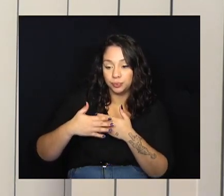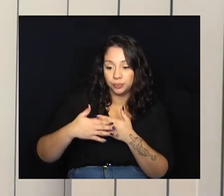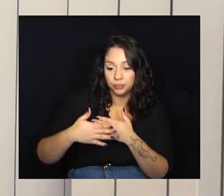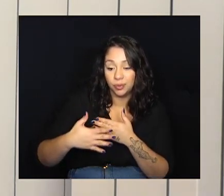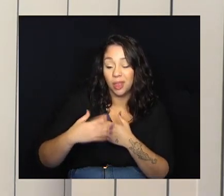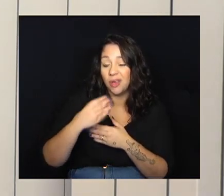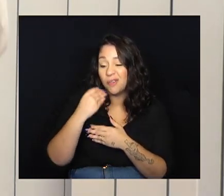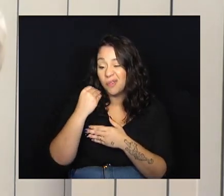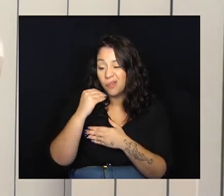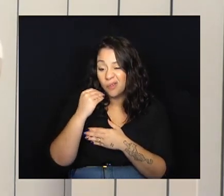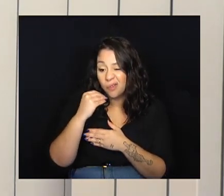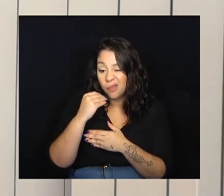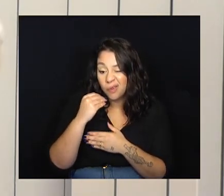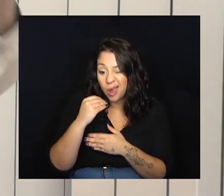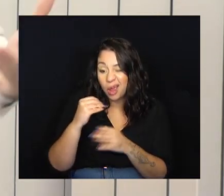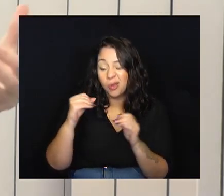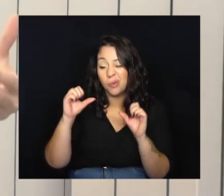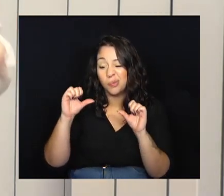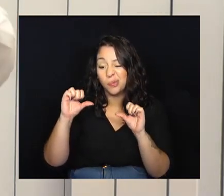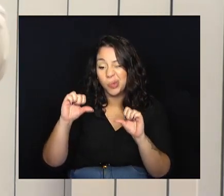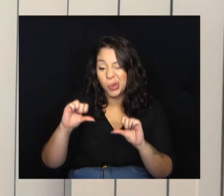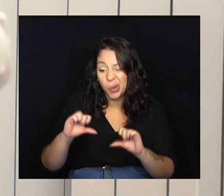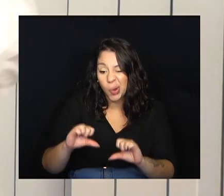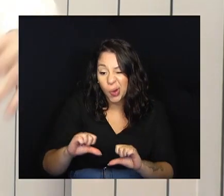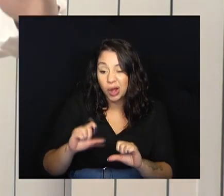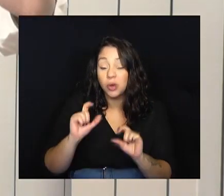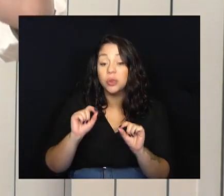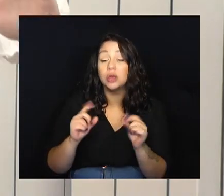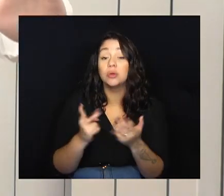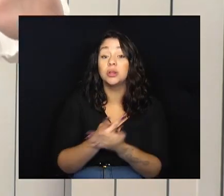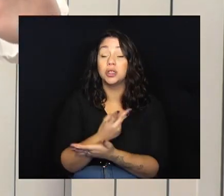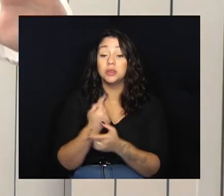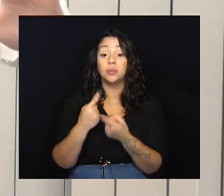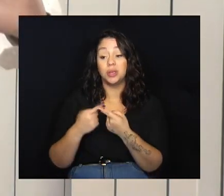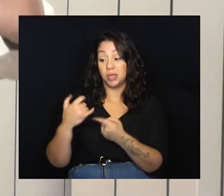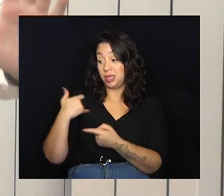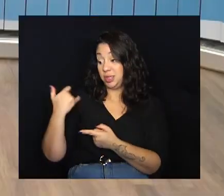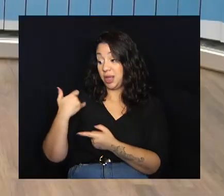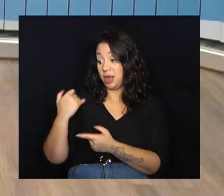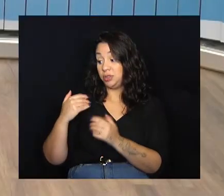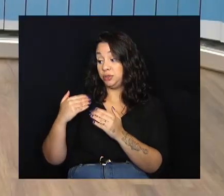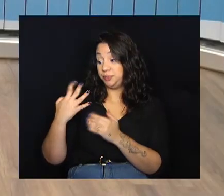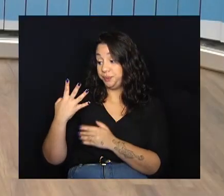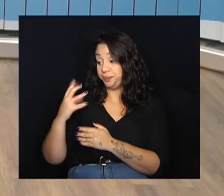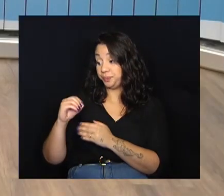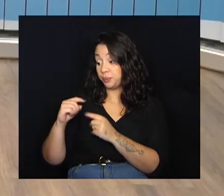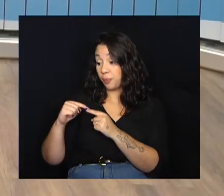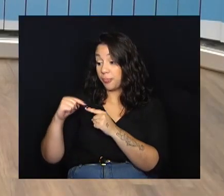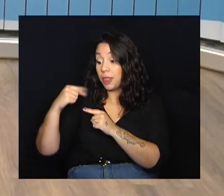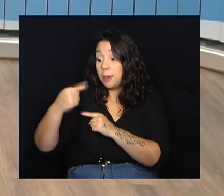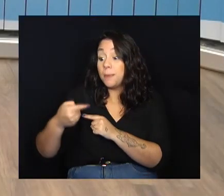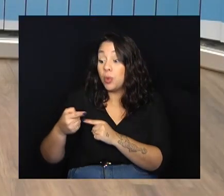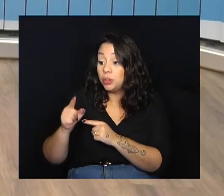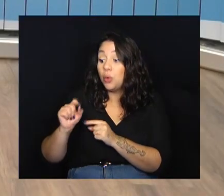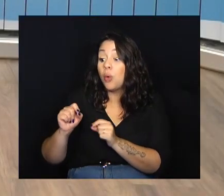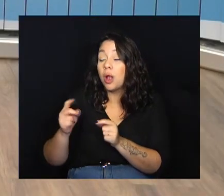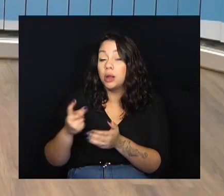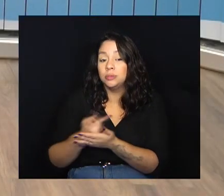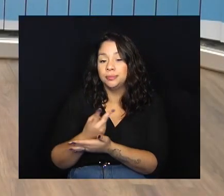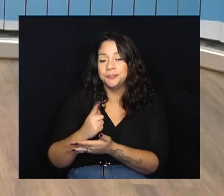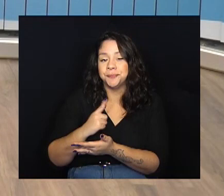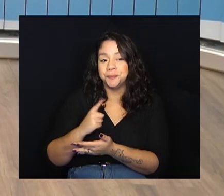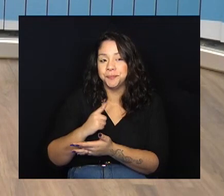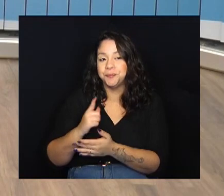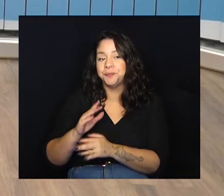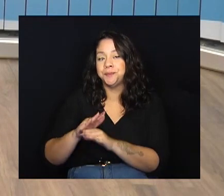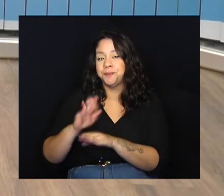enfraquecem eles pioram o que que acontece porque após essa idade que você falou de 40 anos isso aumenta